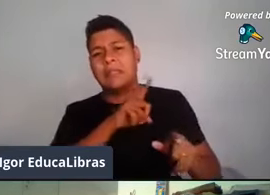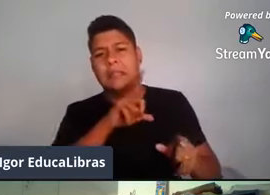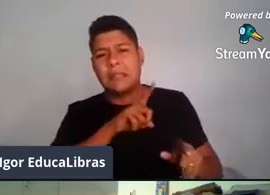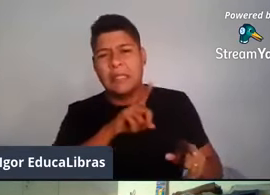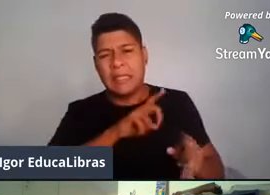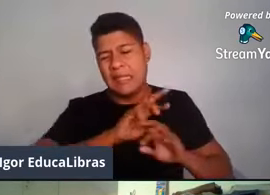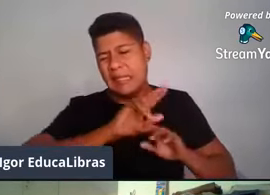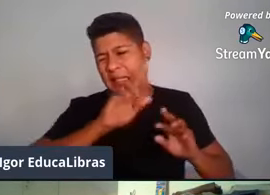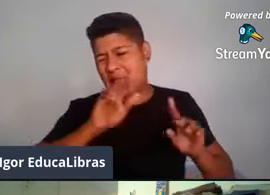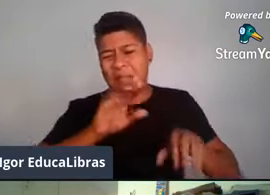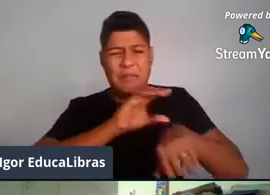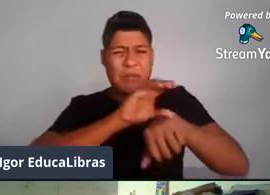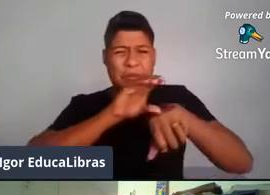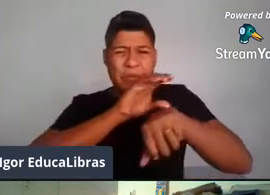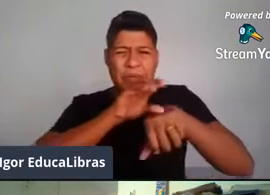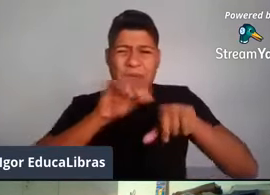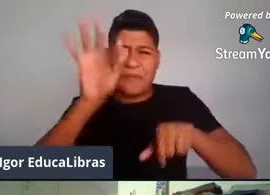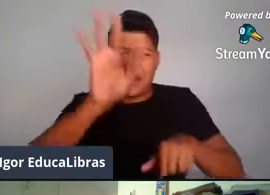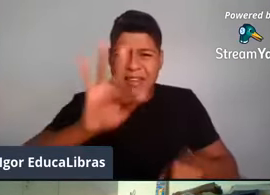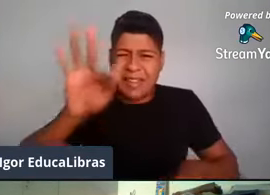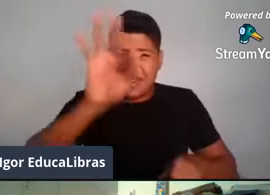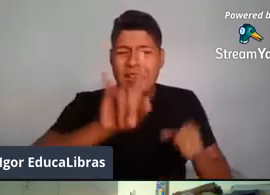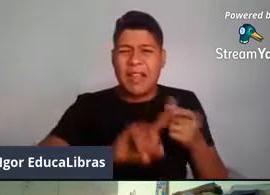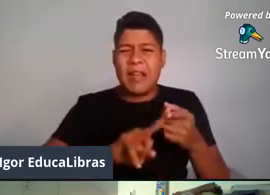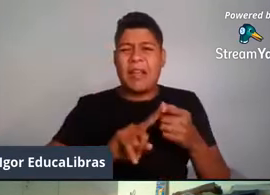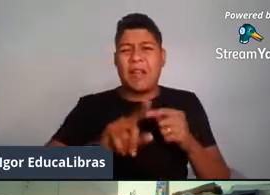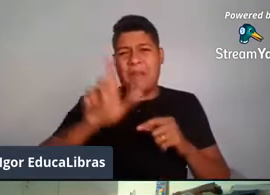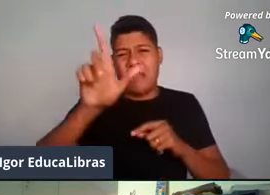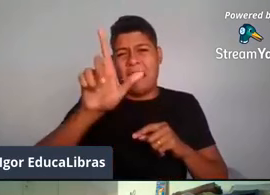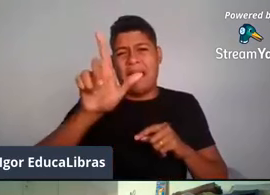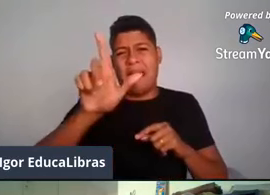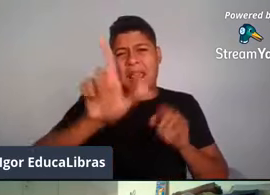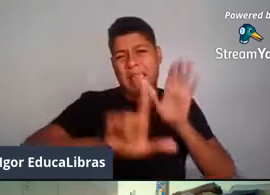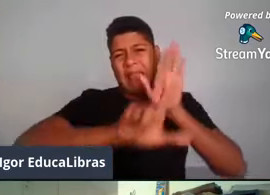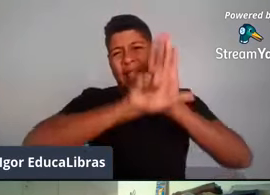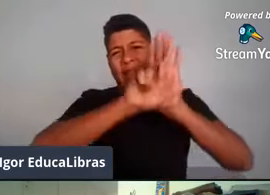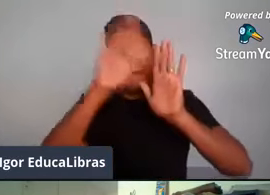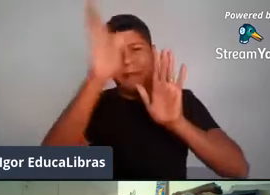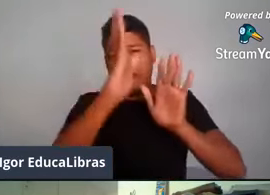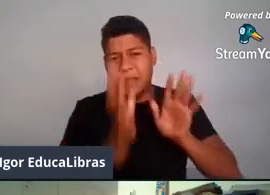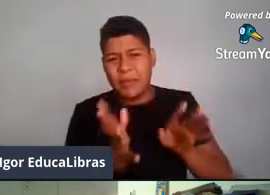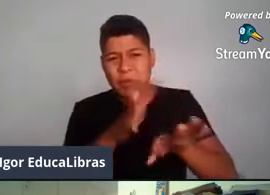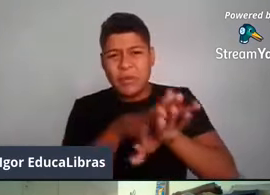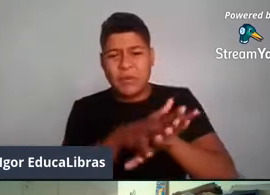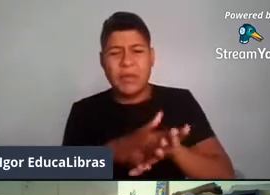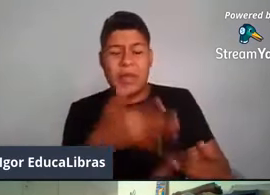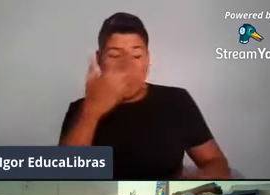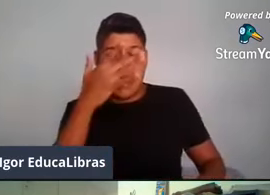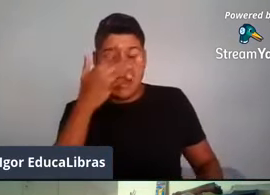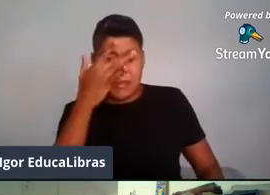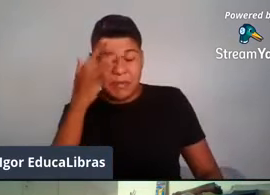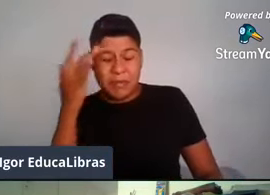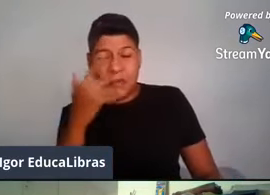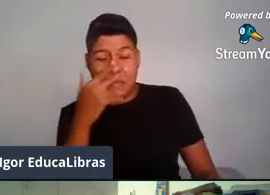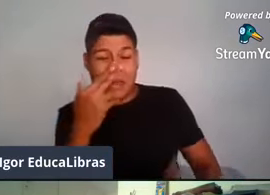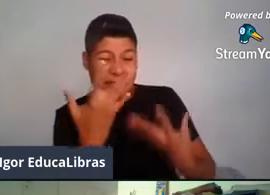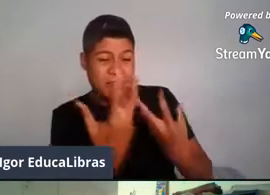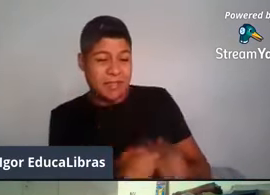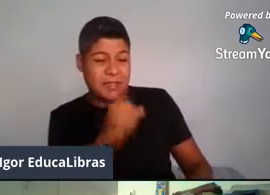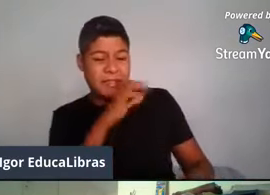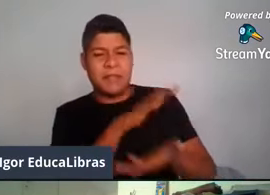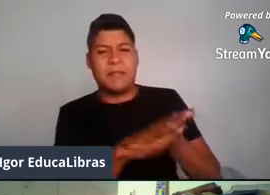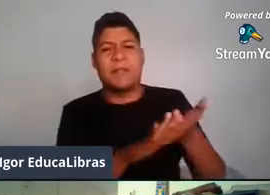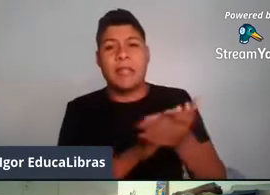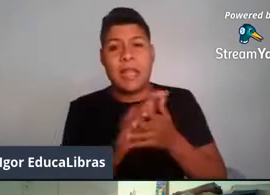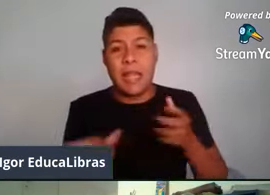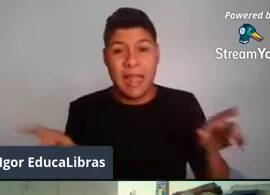Constituição Federal, a Lei Brasileira de Inclusão, e às vezes ainda eu vejo uma resistência de se aplicar a lei específica